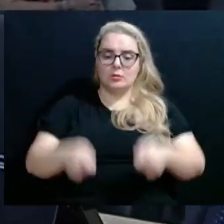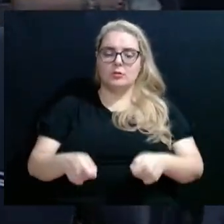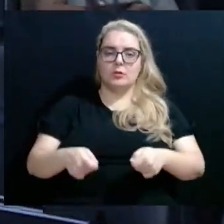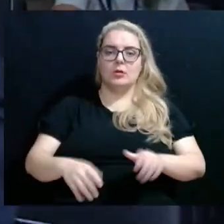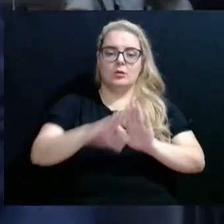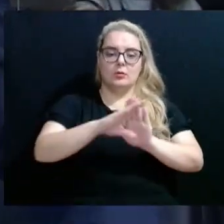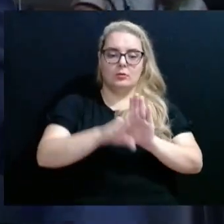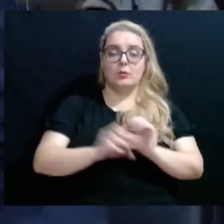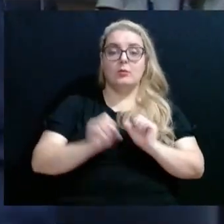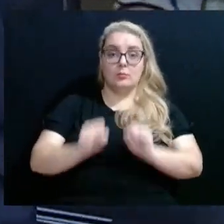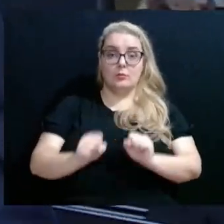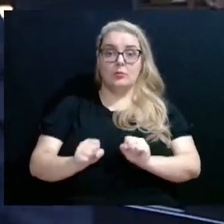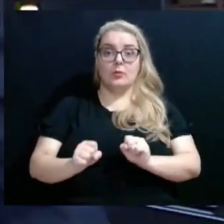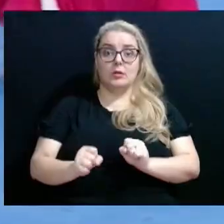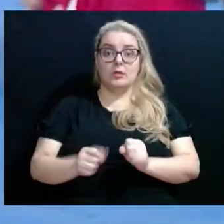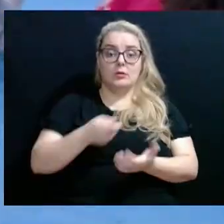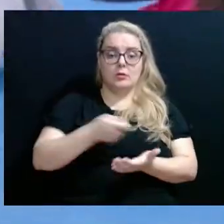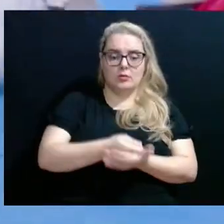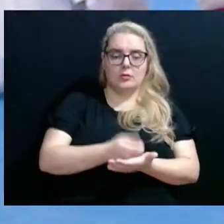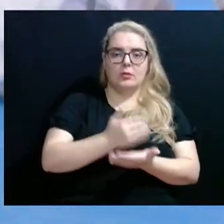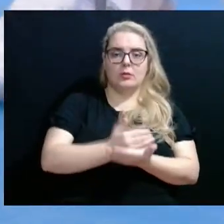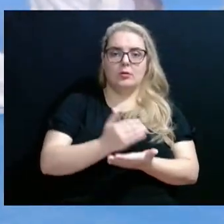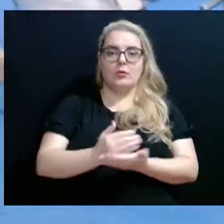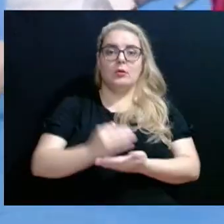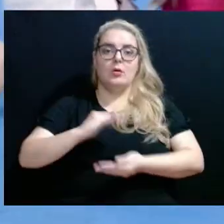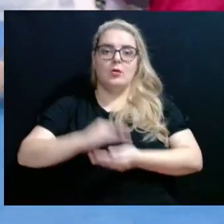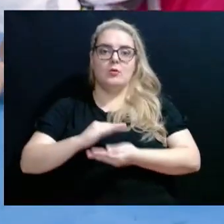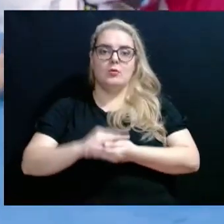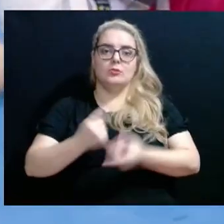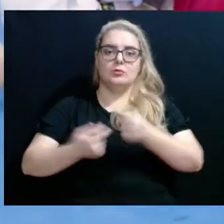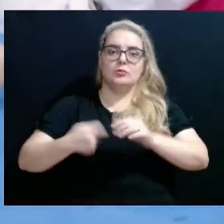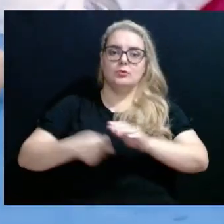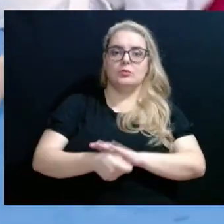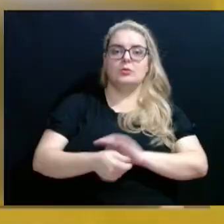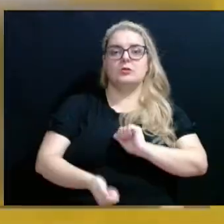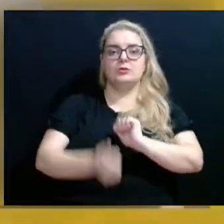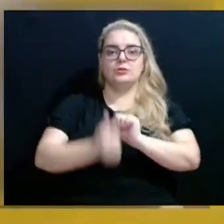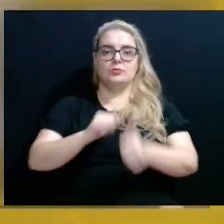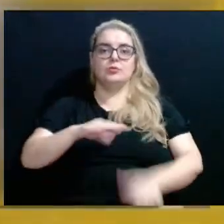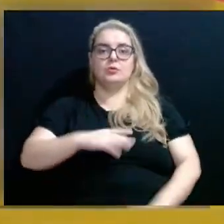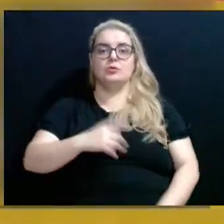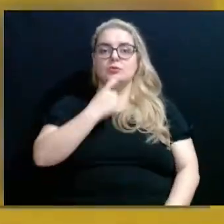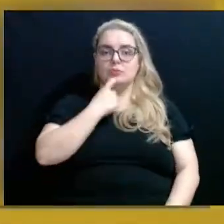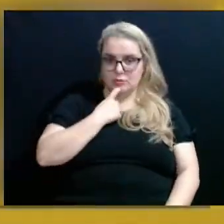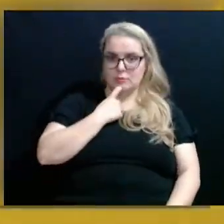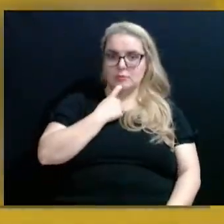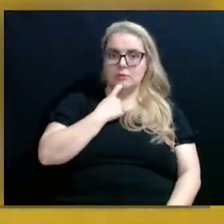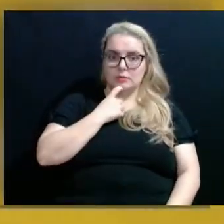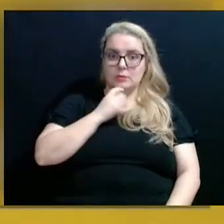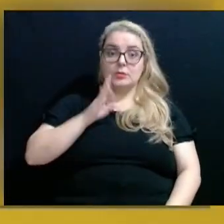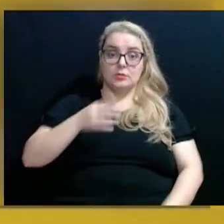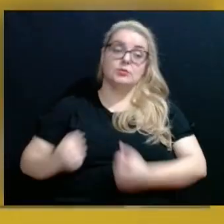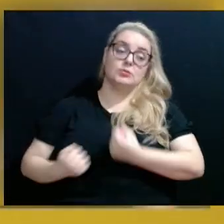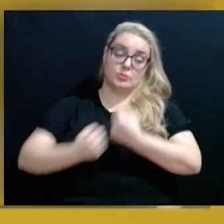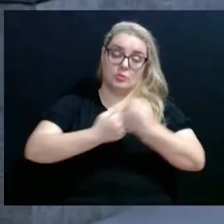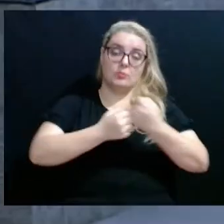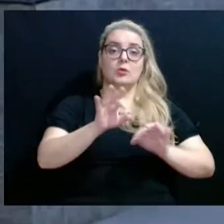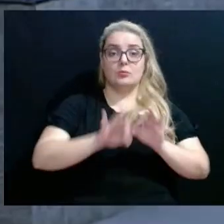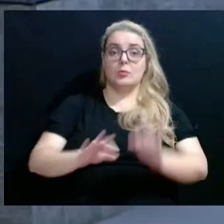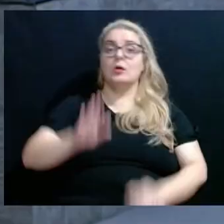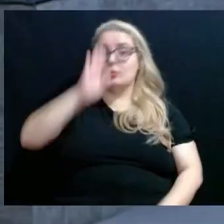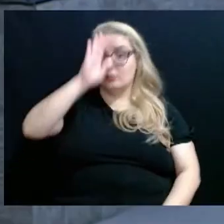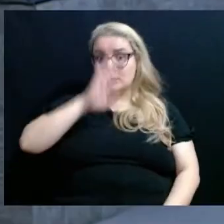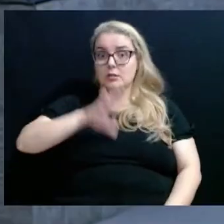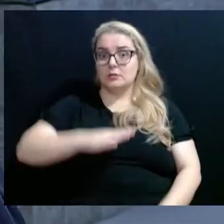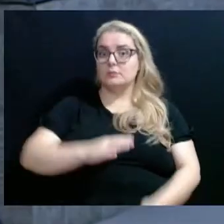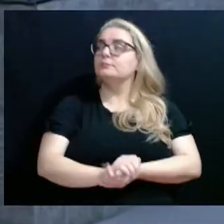ser financiado por meio do Fundo de Investimentos Esportivos de Campinas, que já apoia projetos gratuitos na cidade. Eu acho que